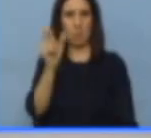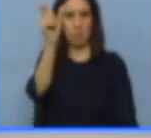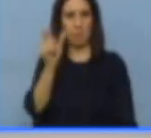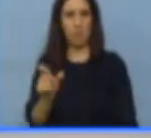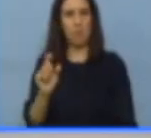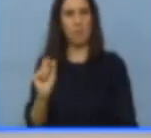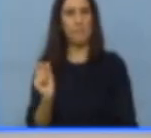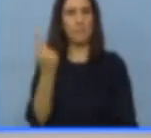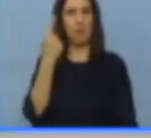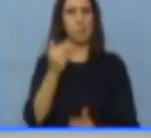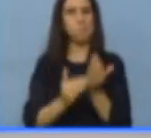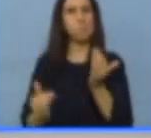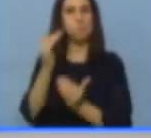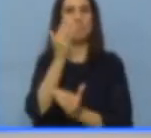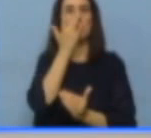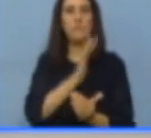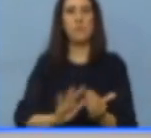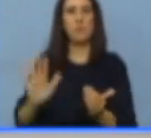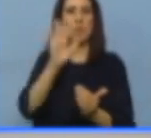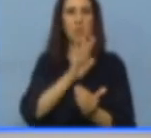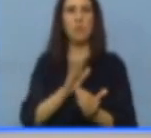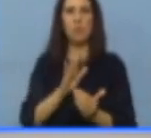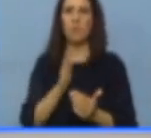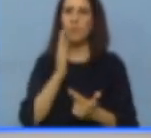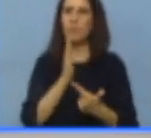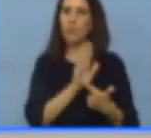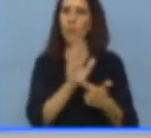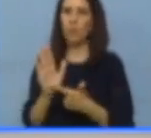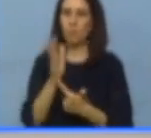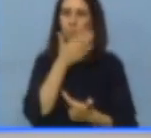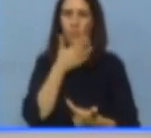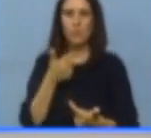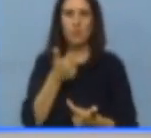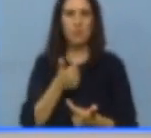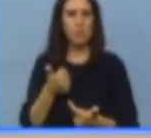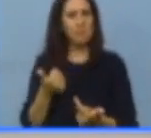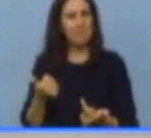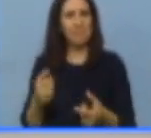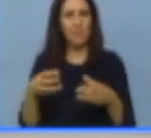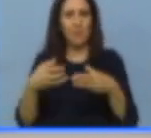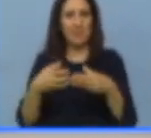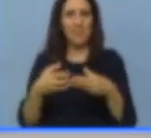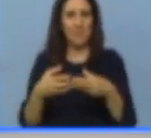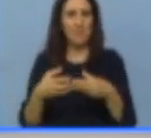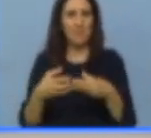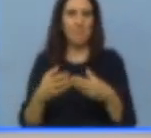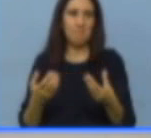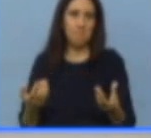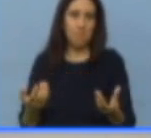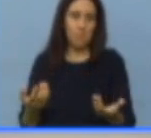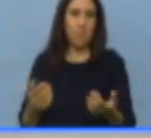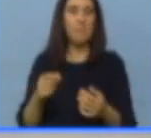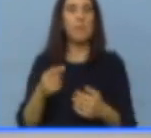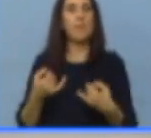primeiro superior-geral africano. Isto foi um sinal bonito que demos também à congregação, Por isso mesmo. E